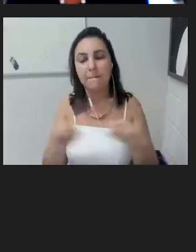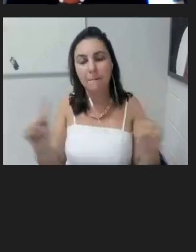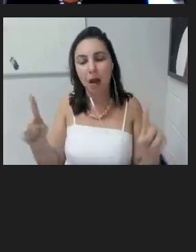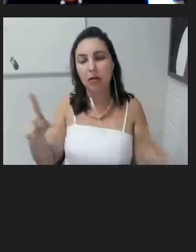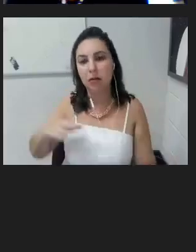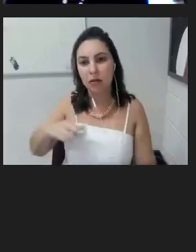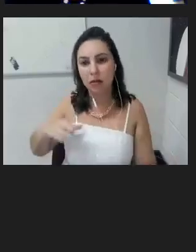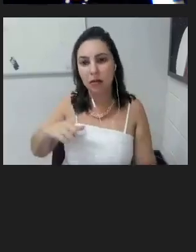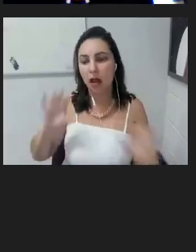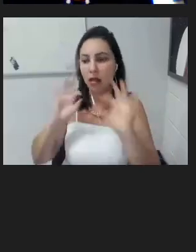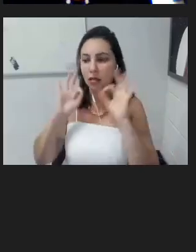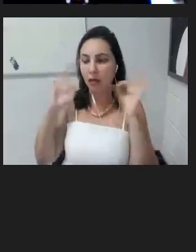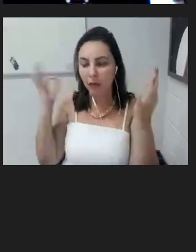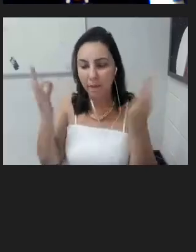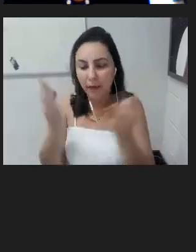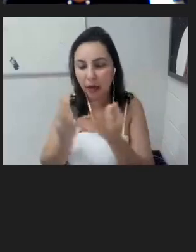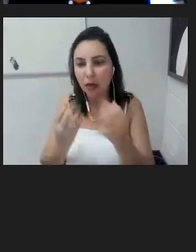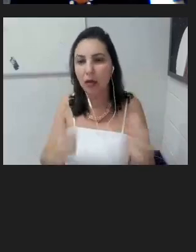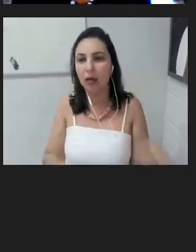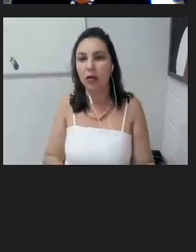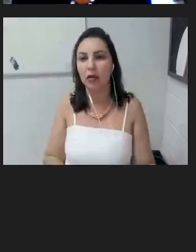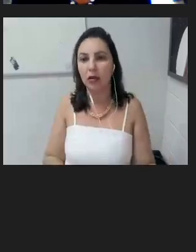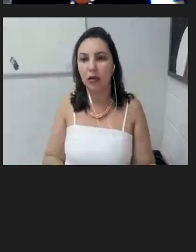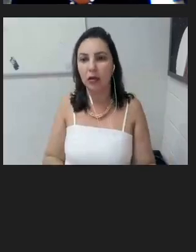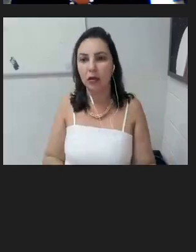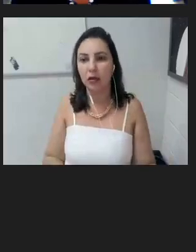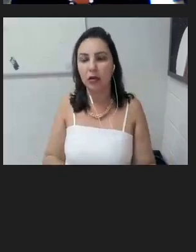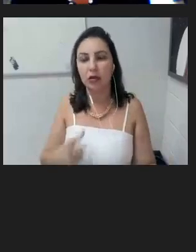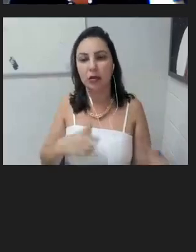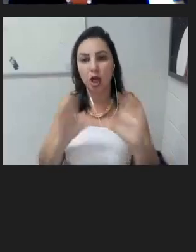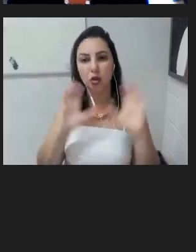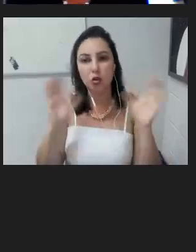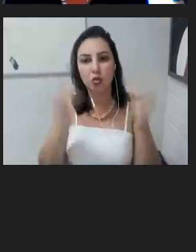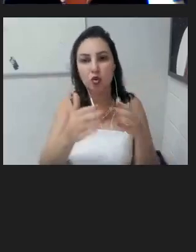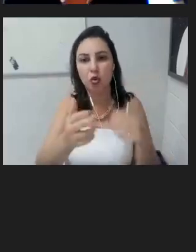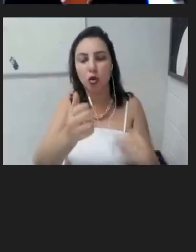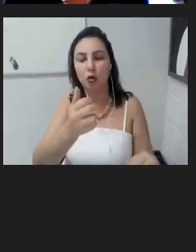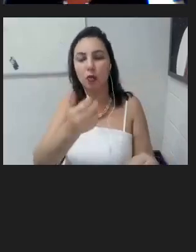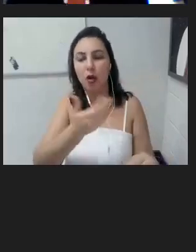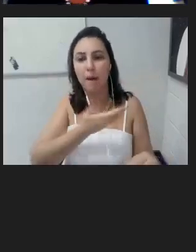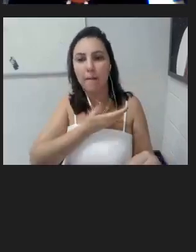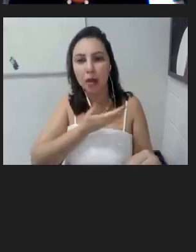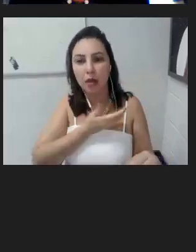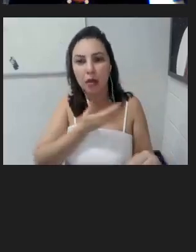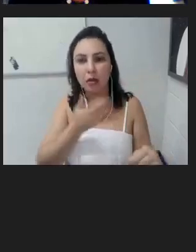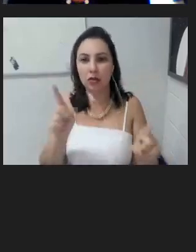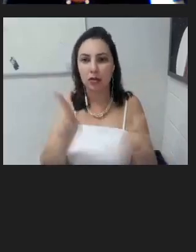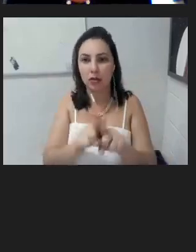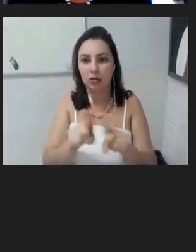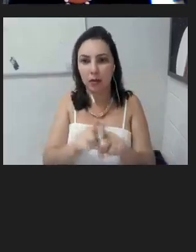sua família, do grupo de amigos que tenham